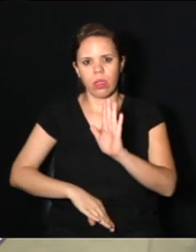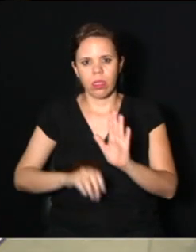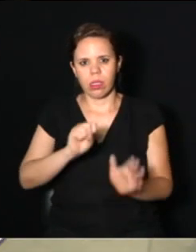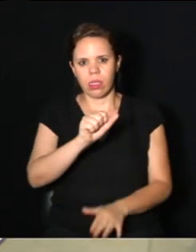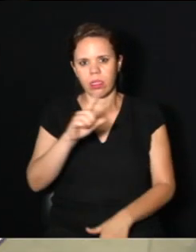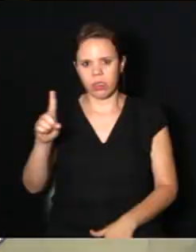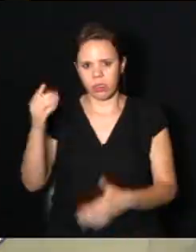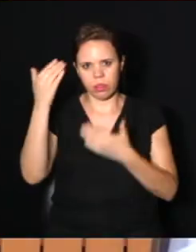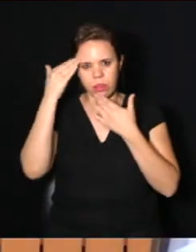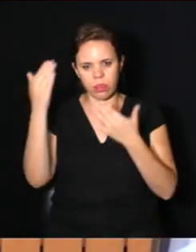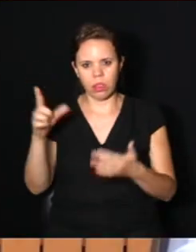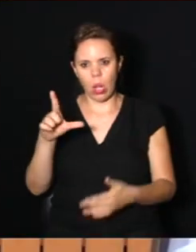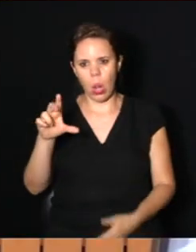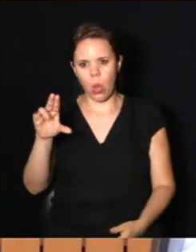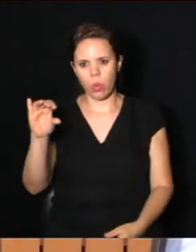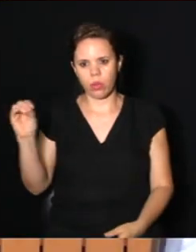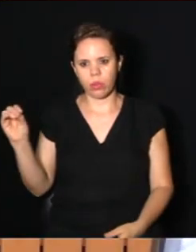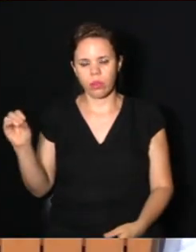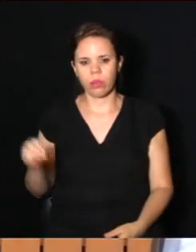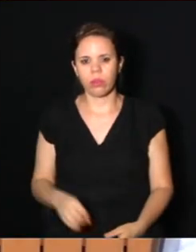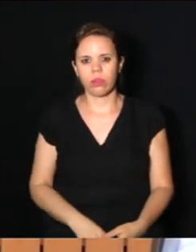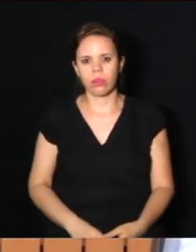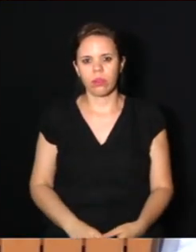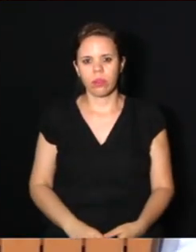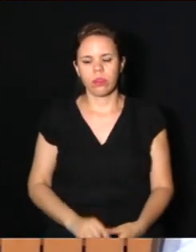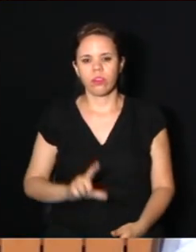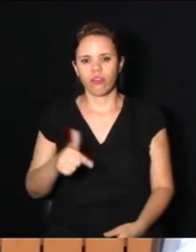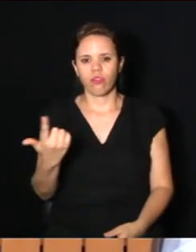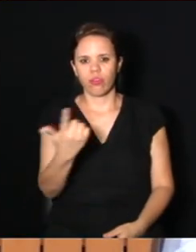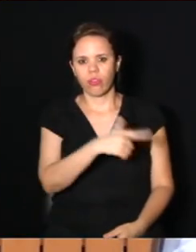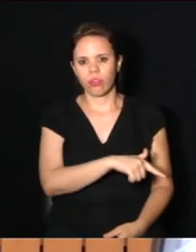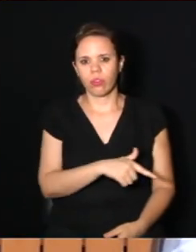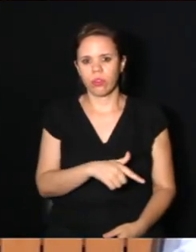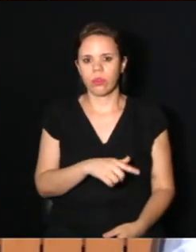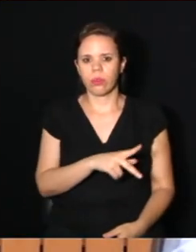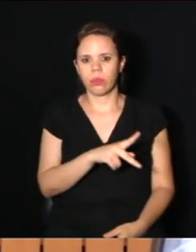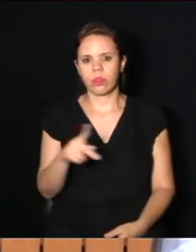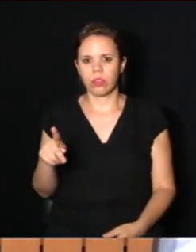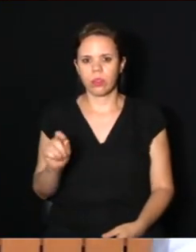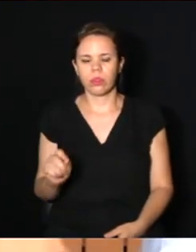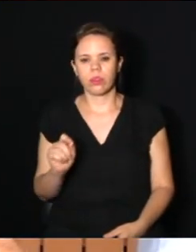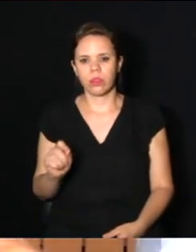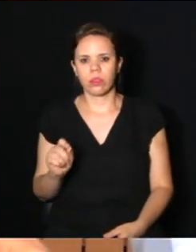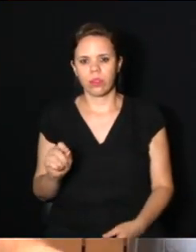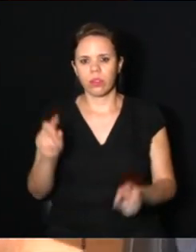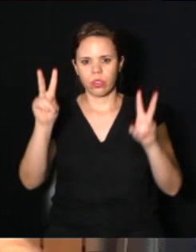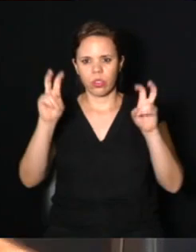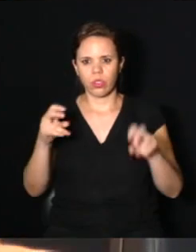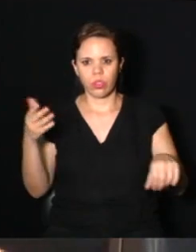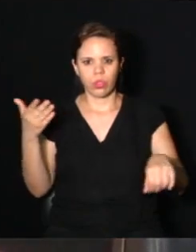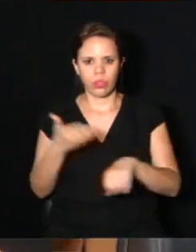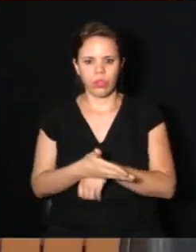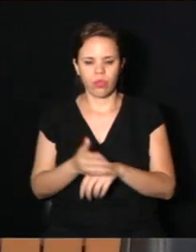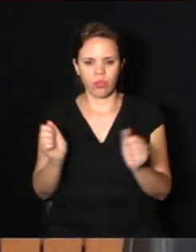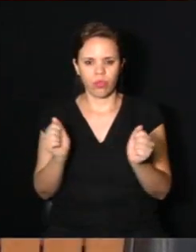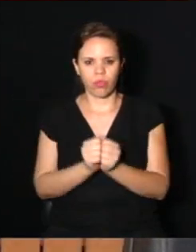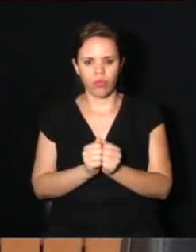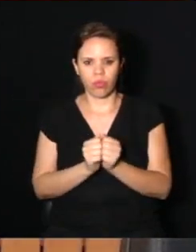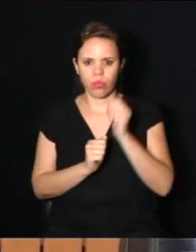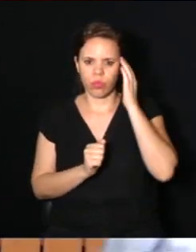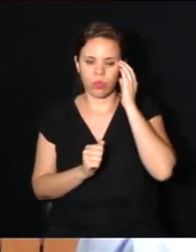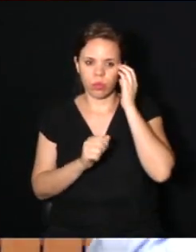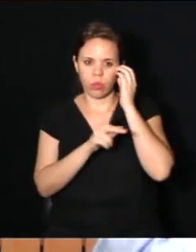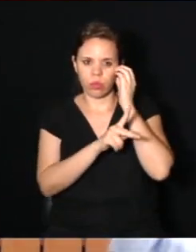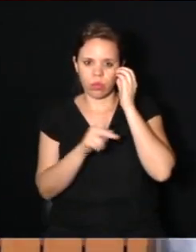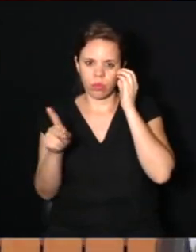quero agradecer o Lúcio e o José Roberto, e aí a gente encaminha aqui a partir da presidência a questão da visita junto tanto à